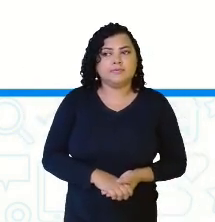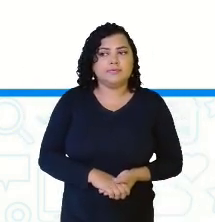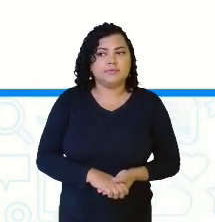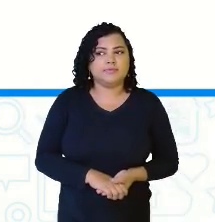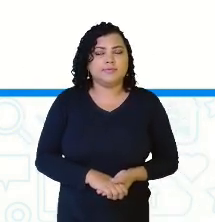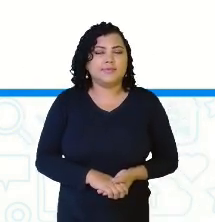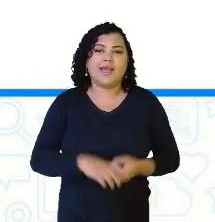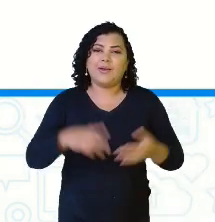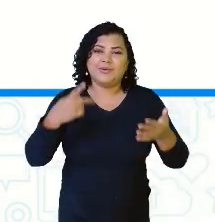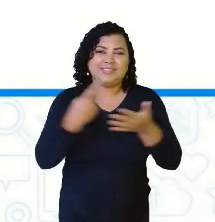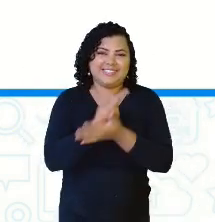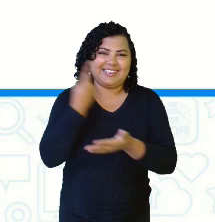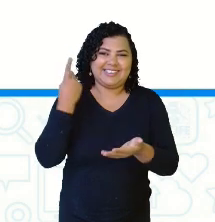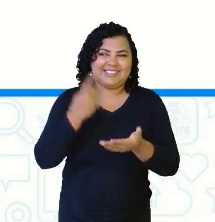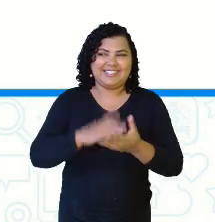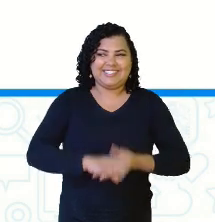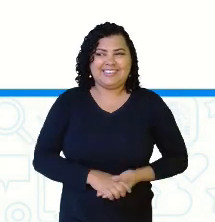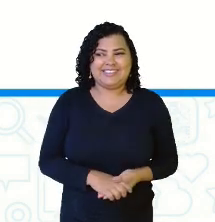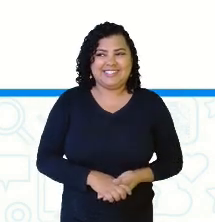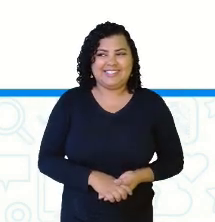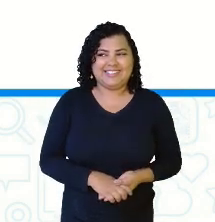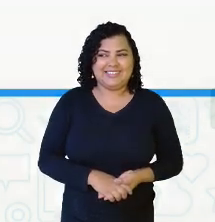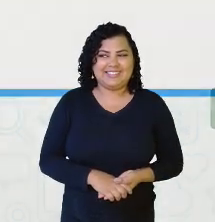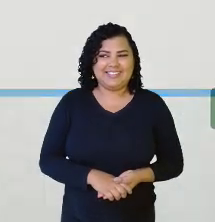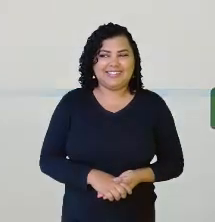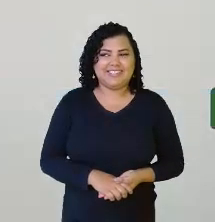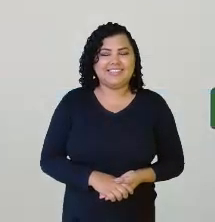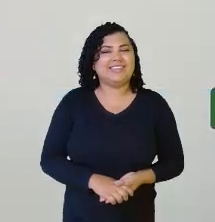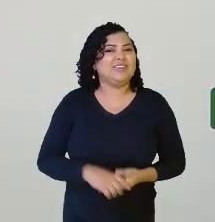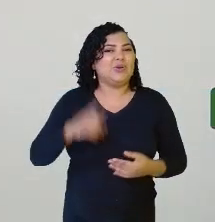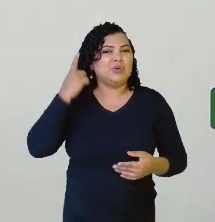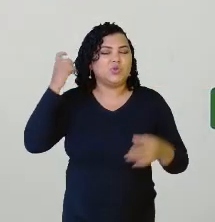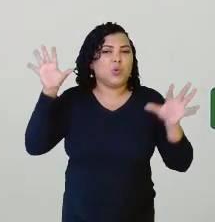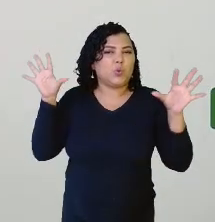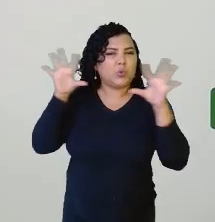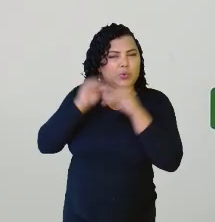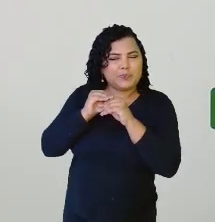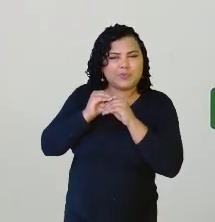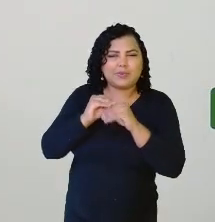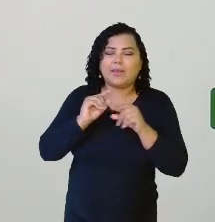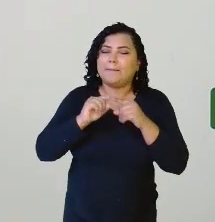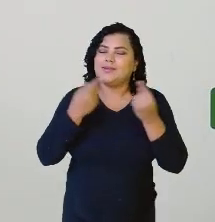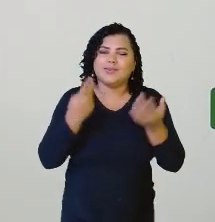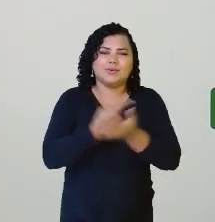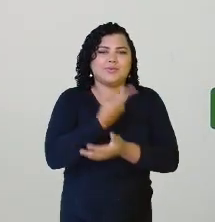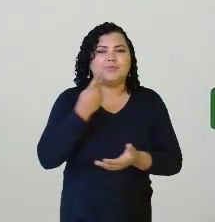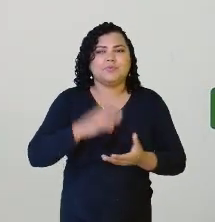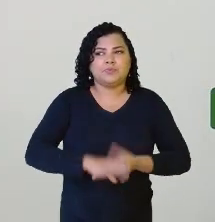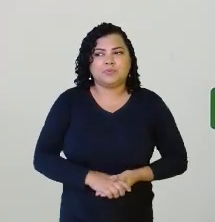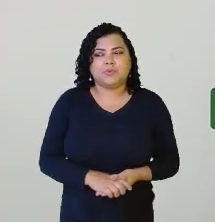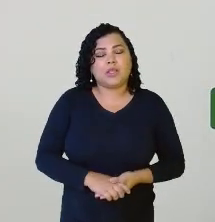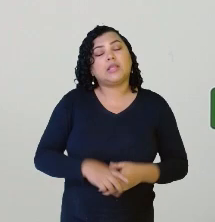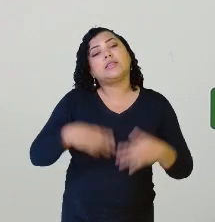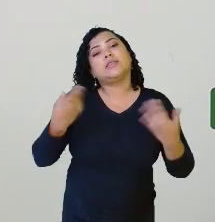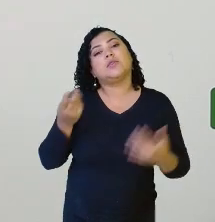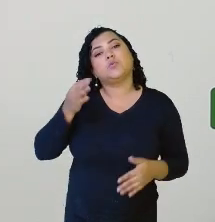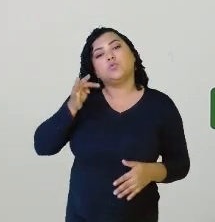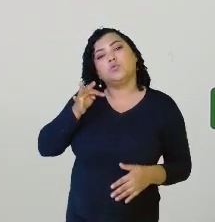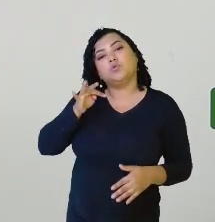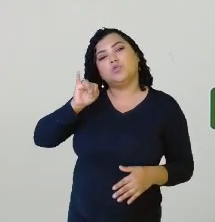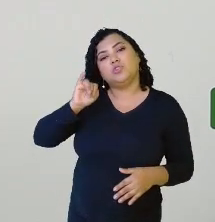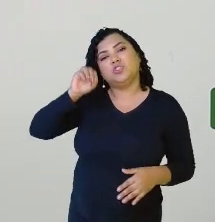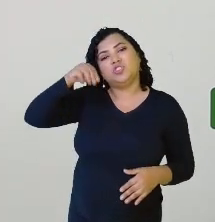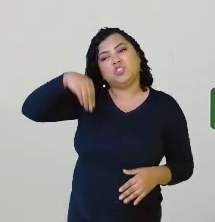são defeitos especiais. O som estava ali e, de repente, o som desapareceu, mas faz parte. Então, o timbre